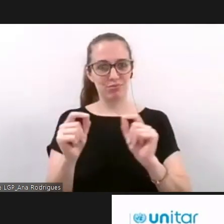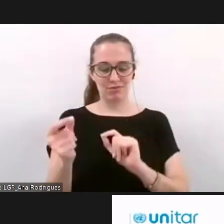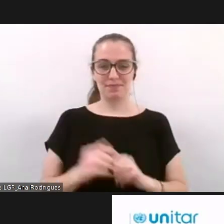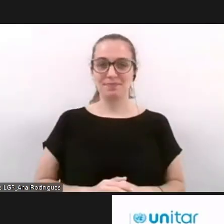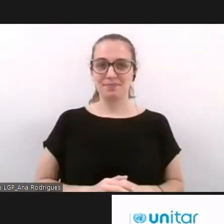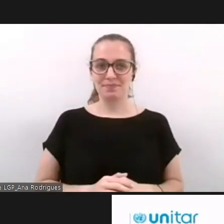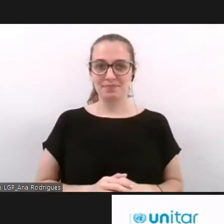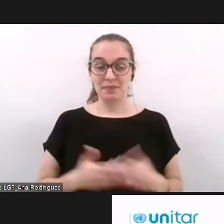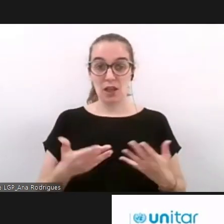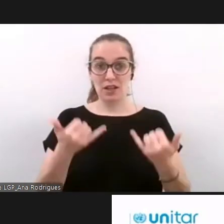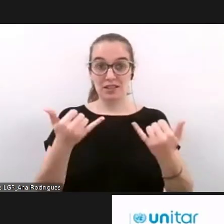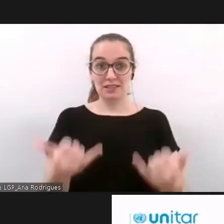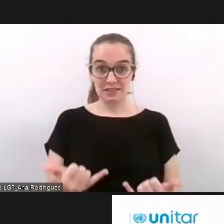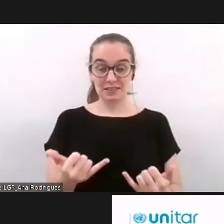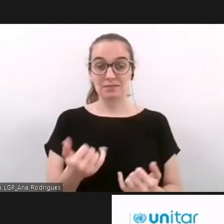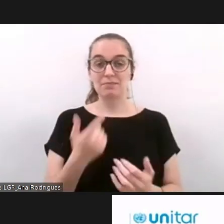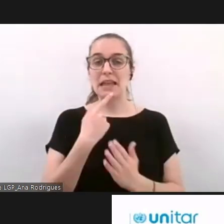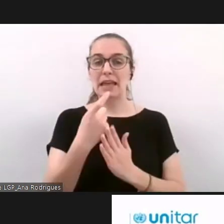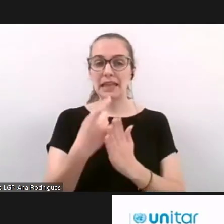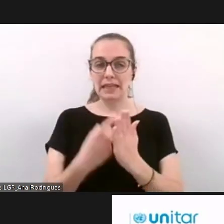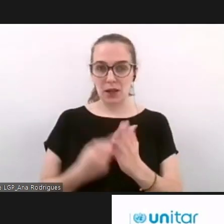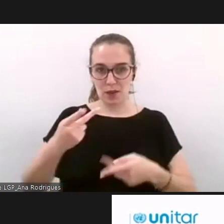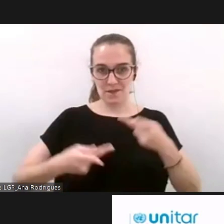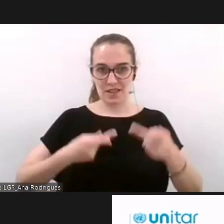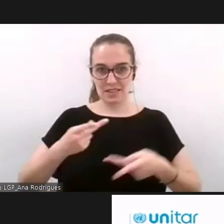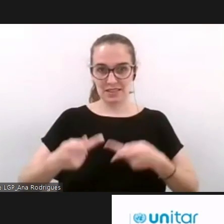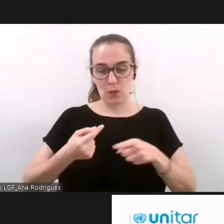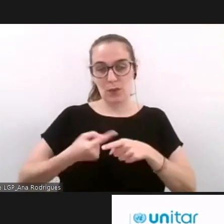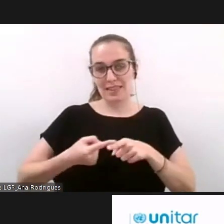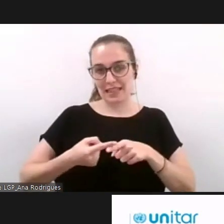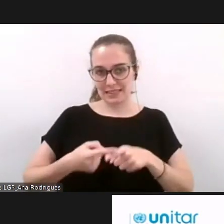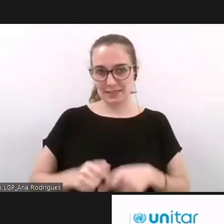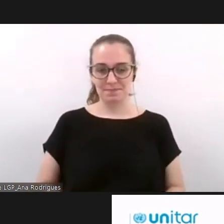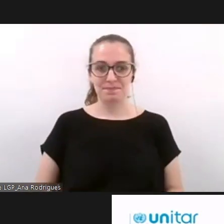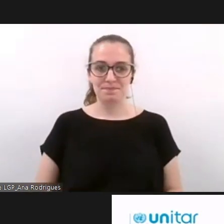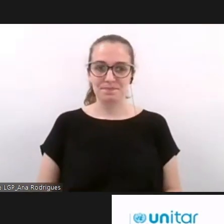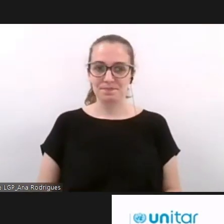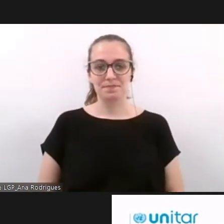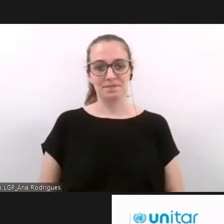Vamos agora partilhar no ecrã um inquérito de avaliação do interesse desta conferência.